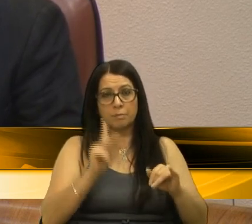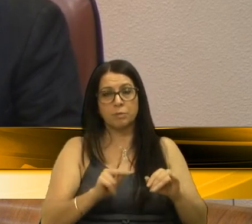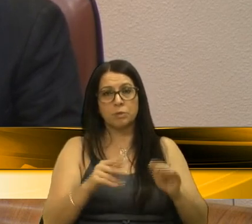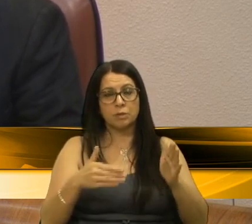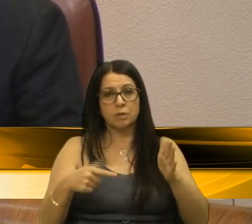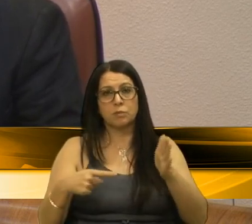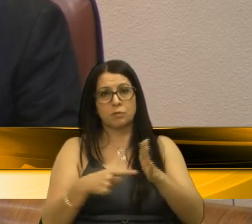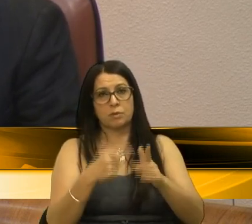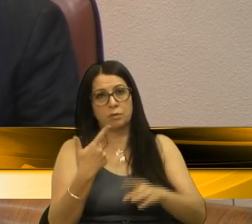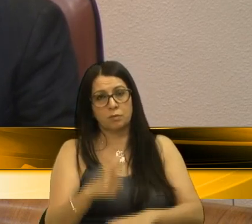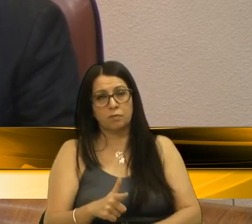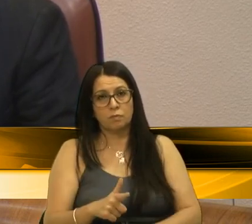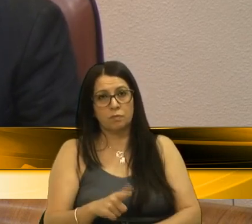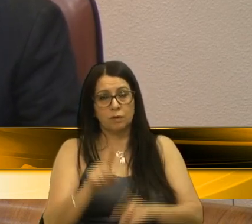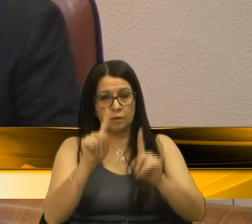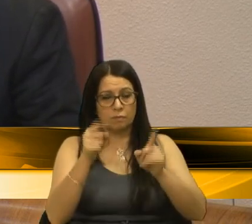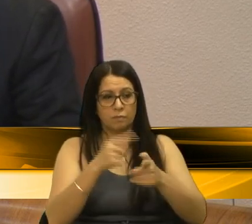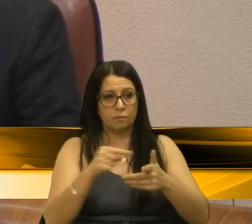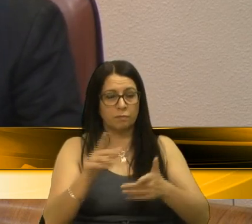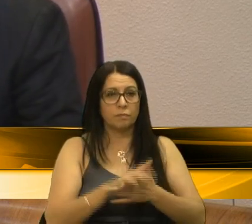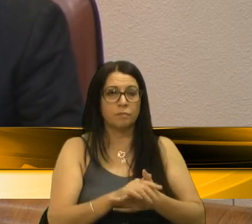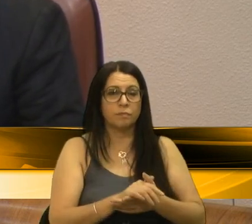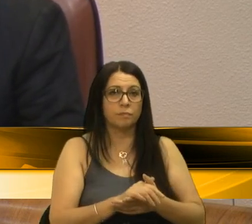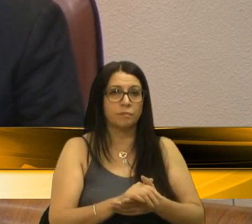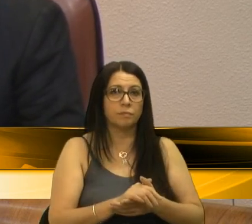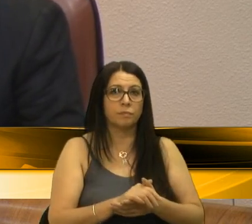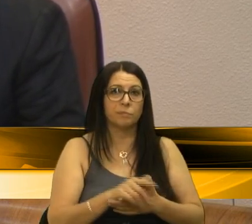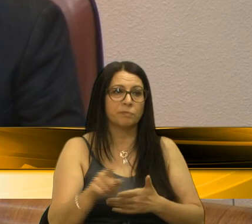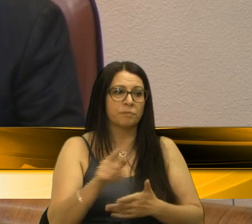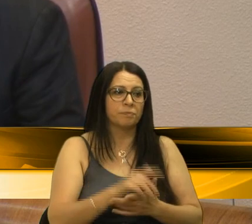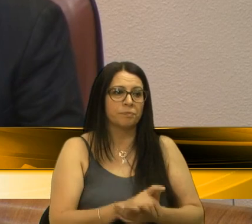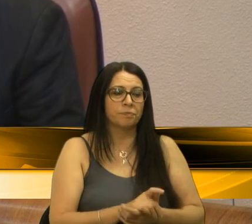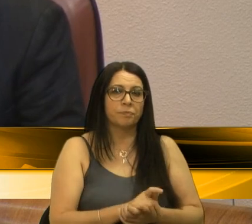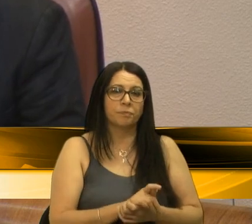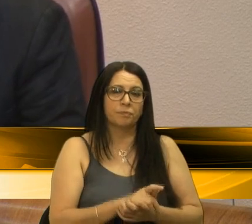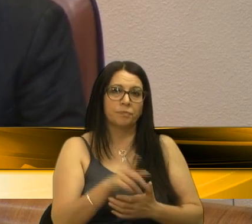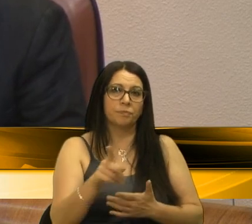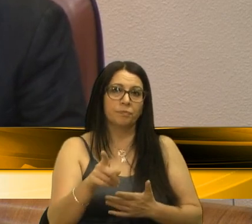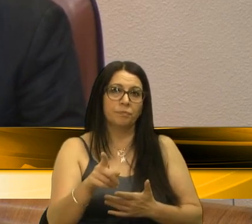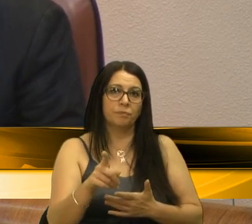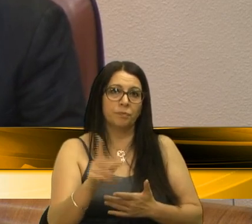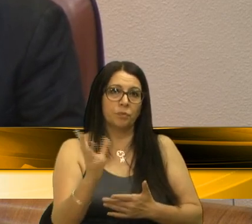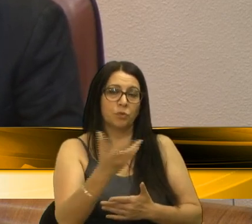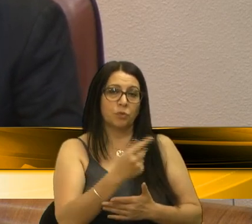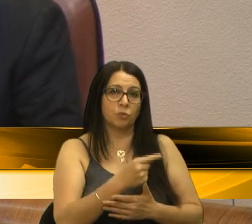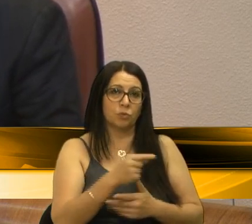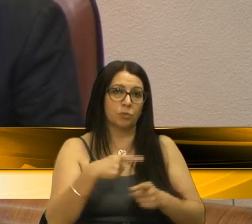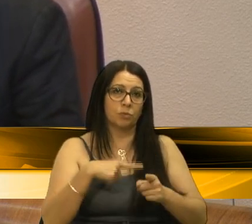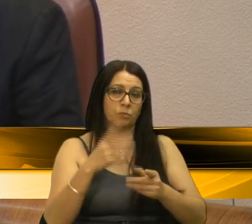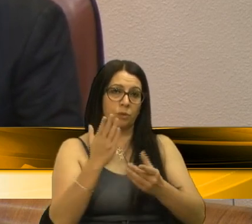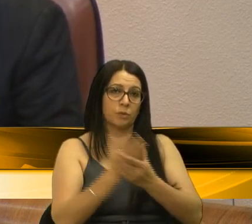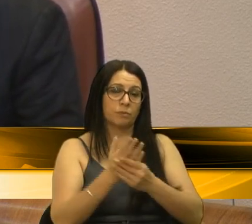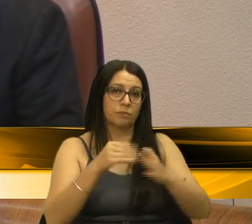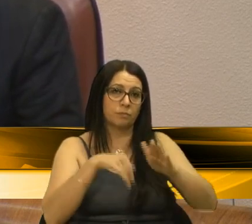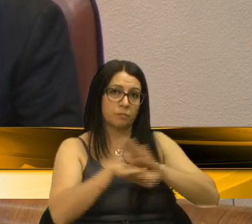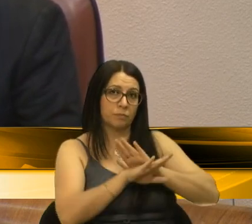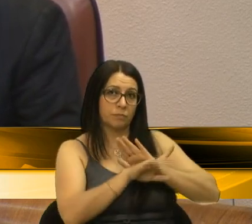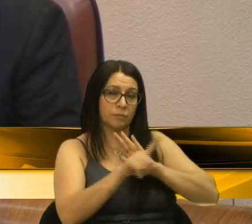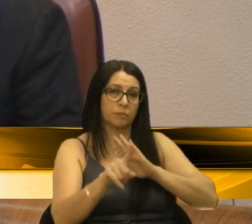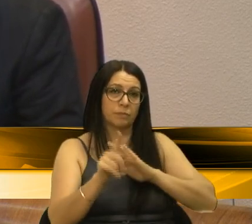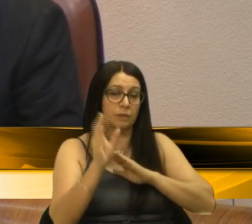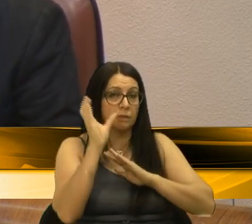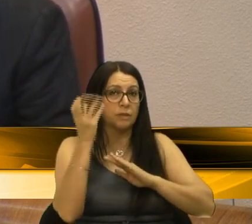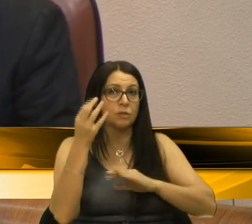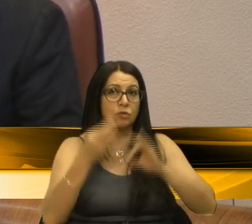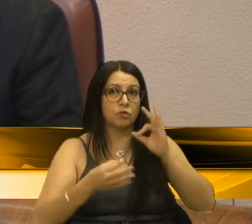fecha parênteses, para analisar o processo, se caso de prosseguimento, além do risco do processo ser arquivado por decisão